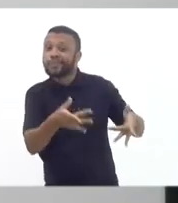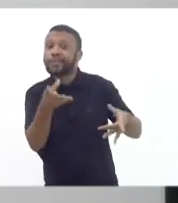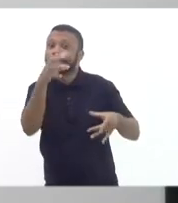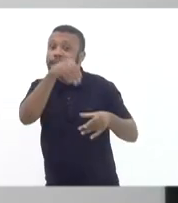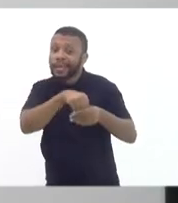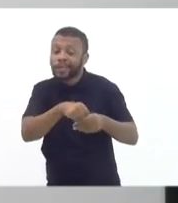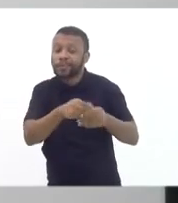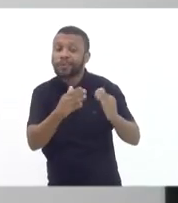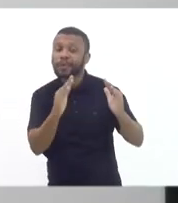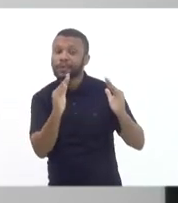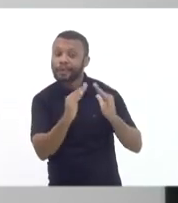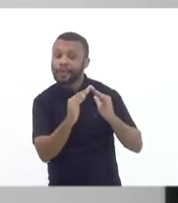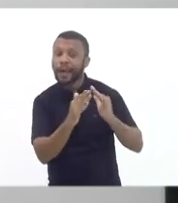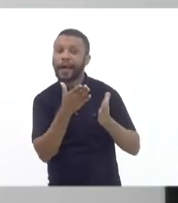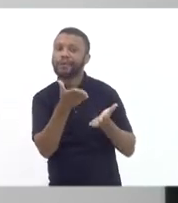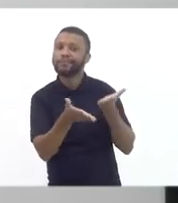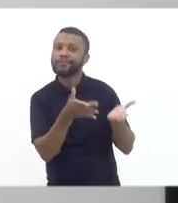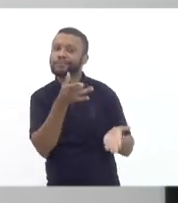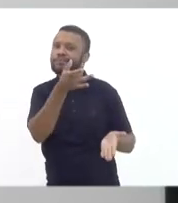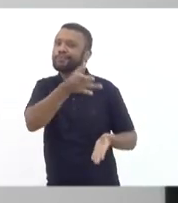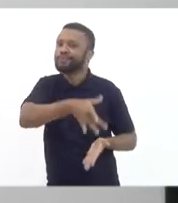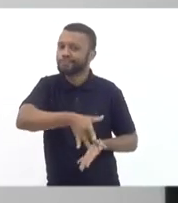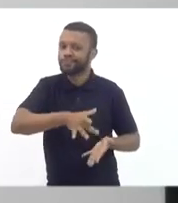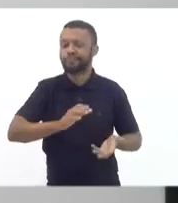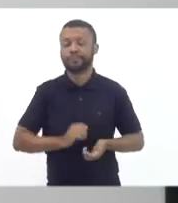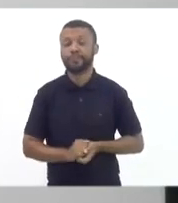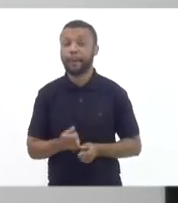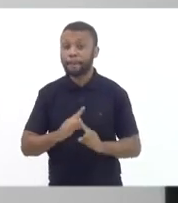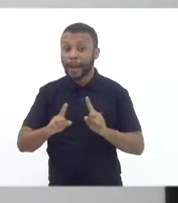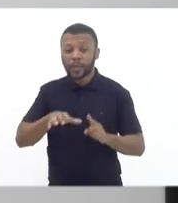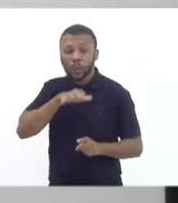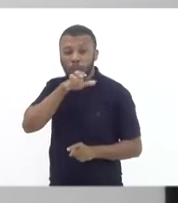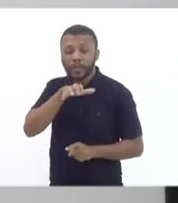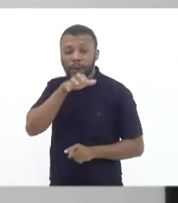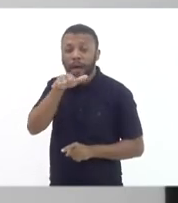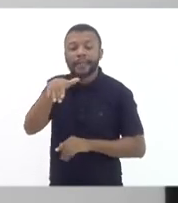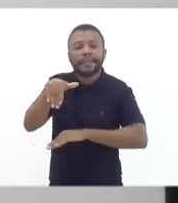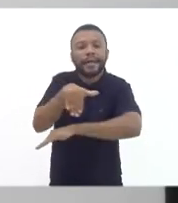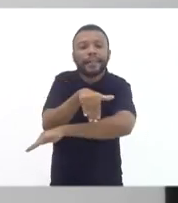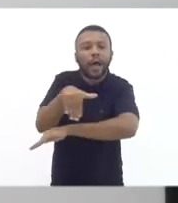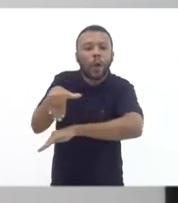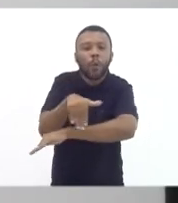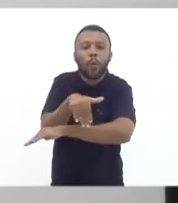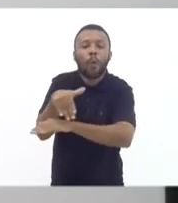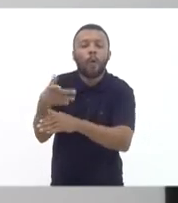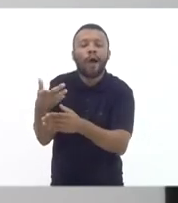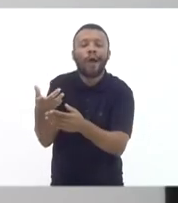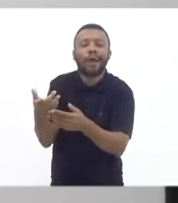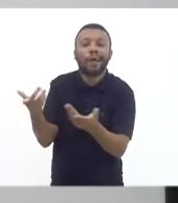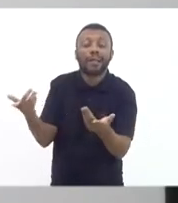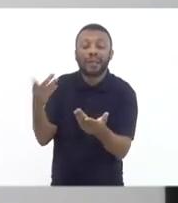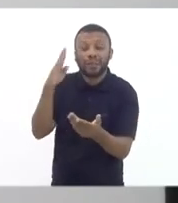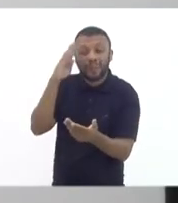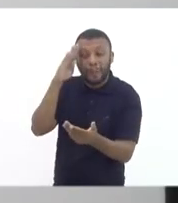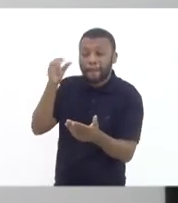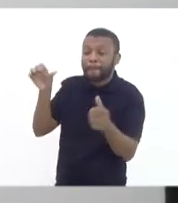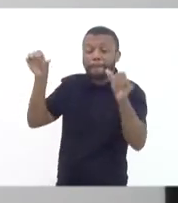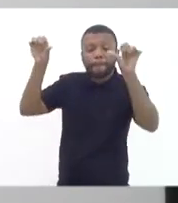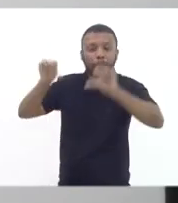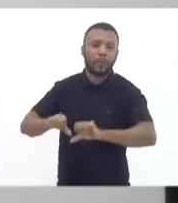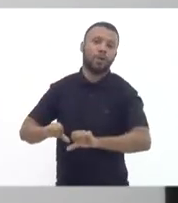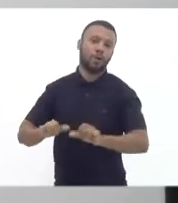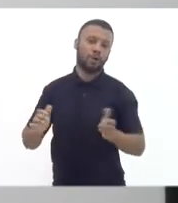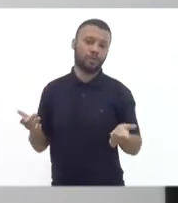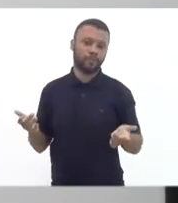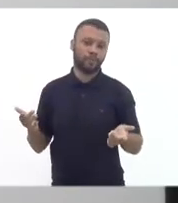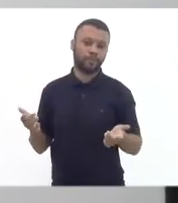lares, animais maltratados e abandonados. Mas o animal que está na rua, vivendo na rua, ele é o mais vulnerável de todos. Então é